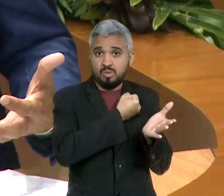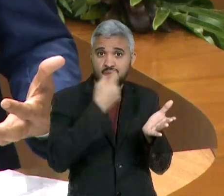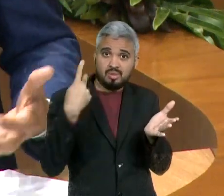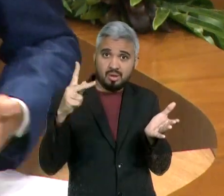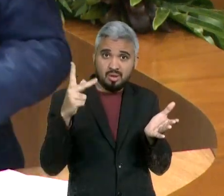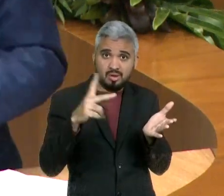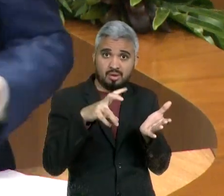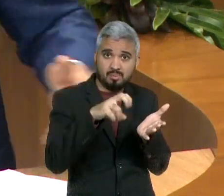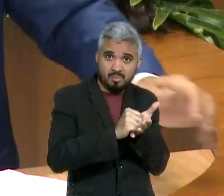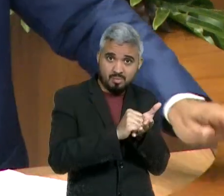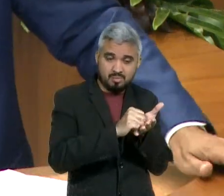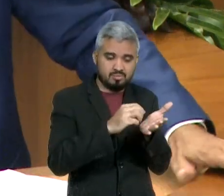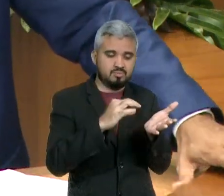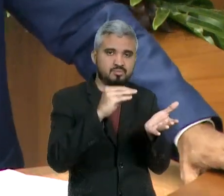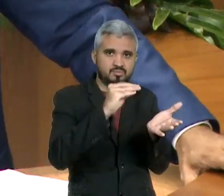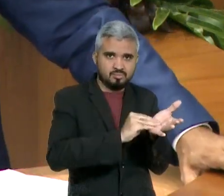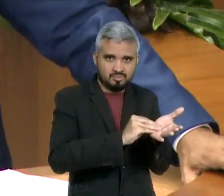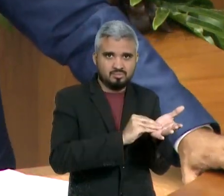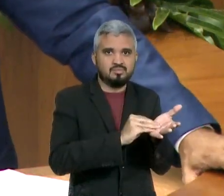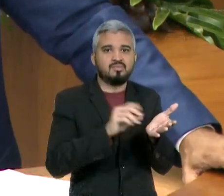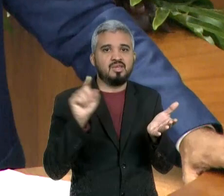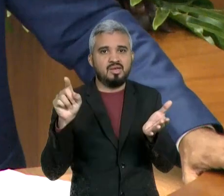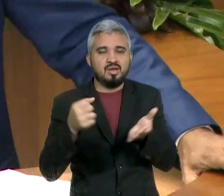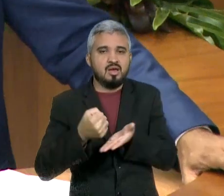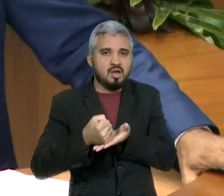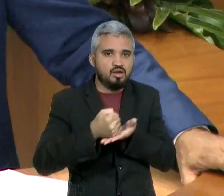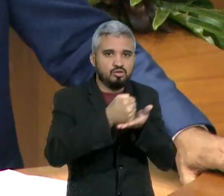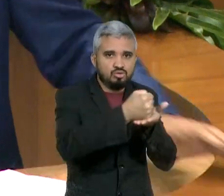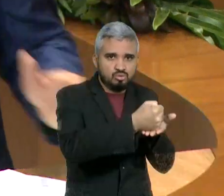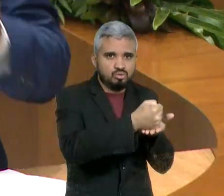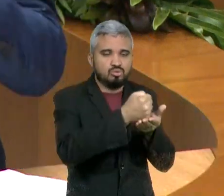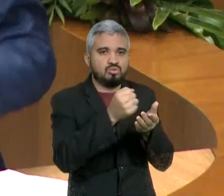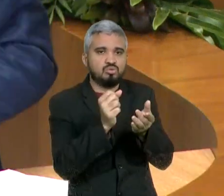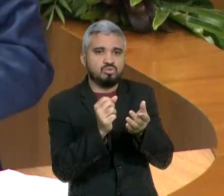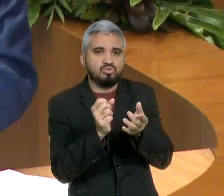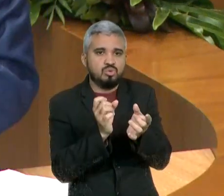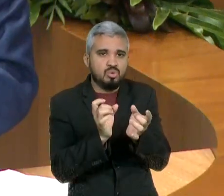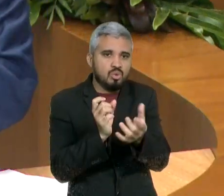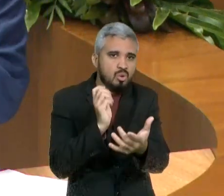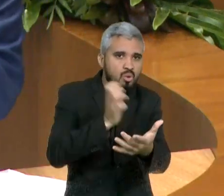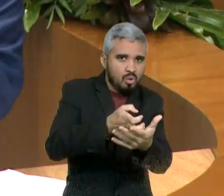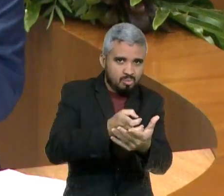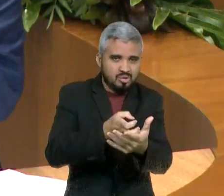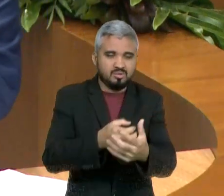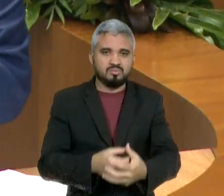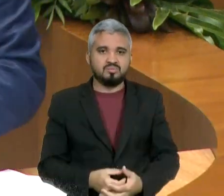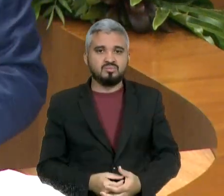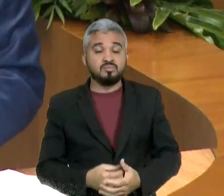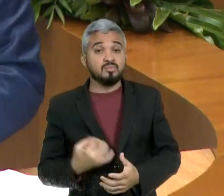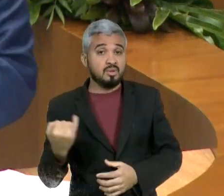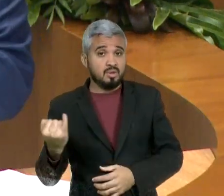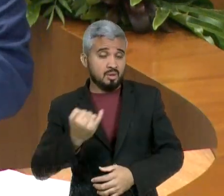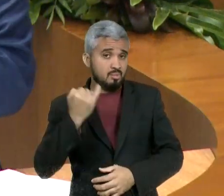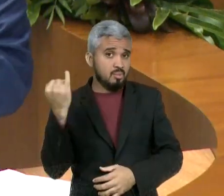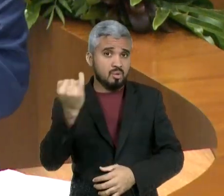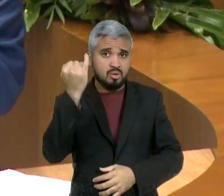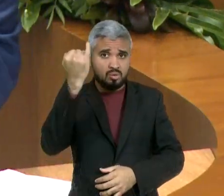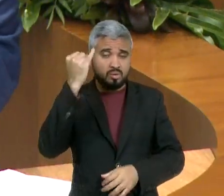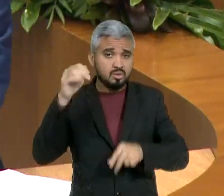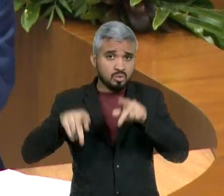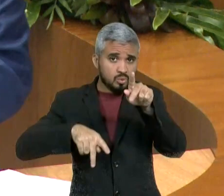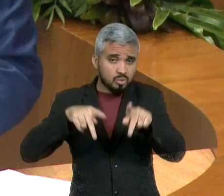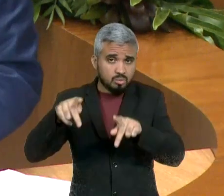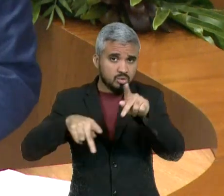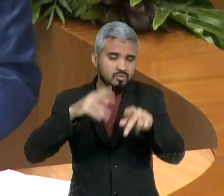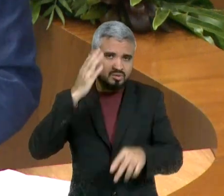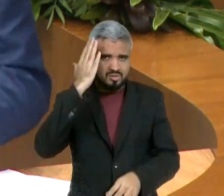que assessorou o comprador com a compra do imóvel. É muito importante para a população. É muito importante